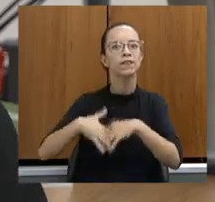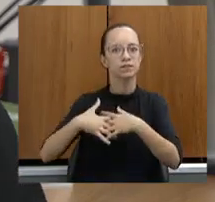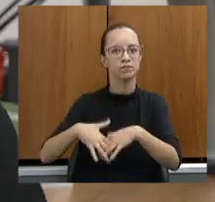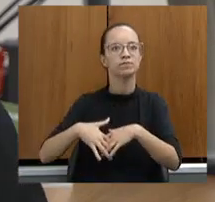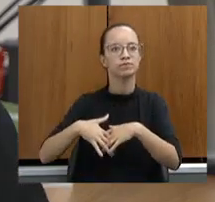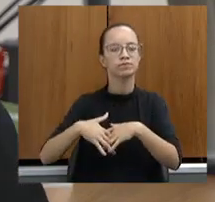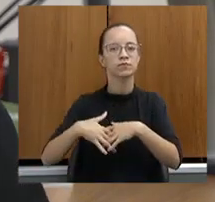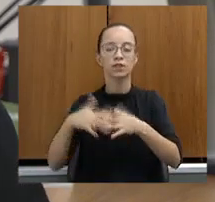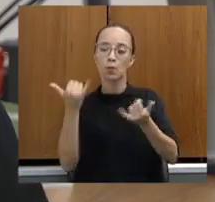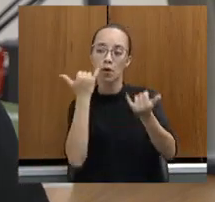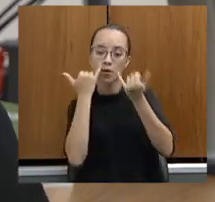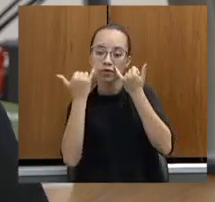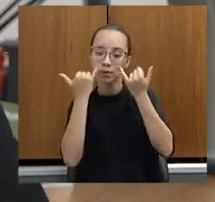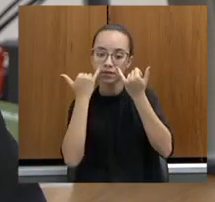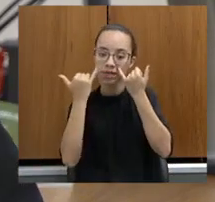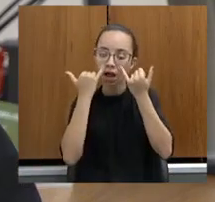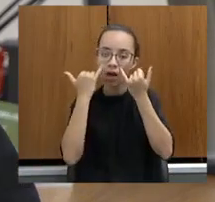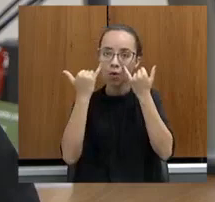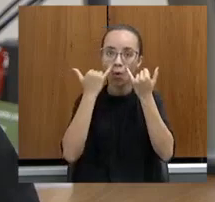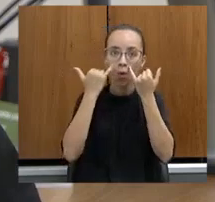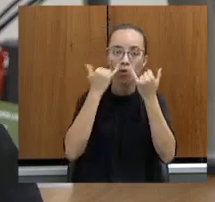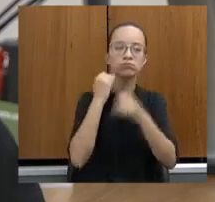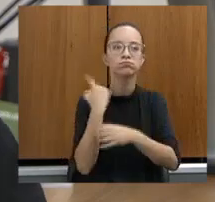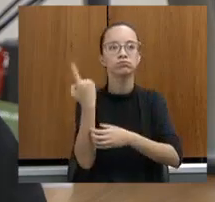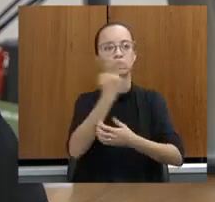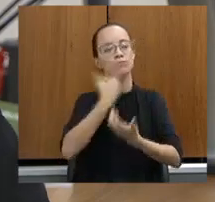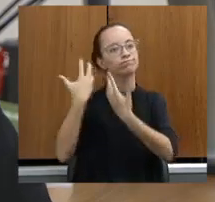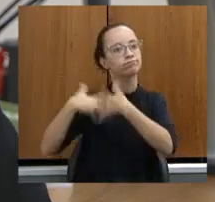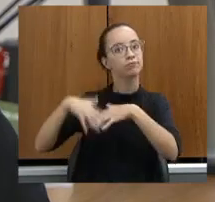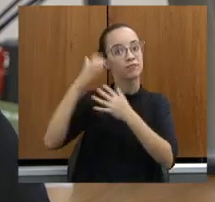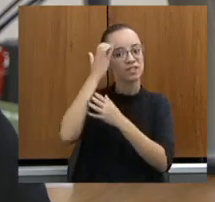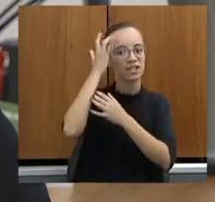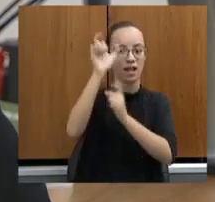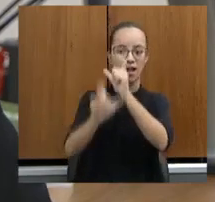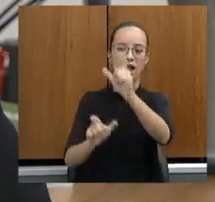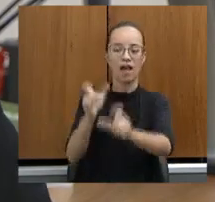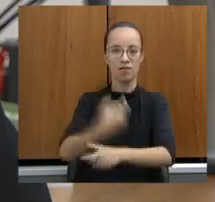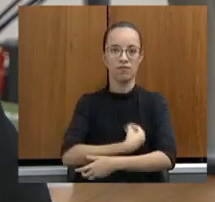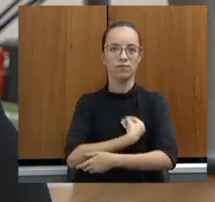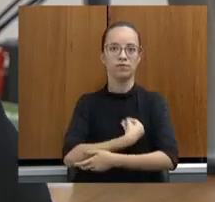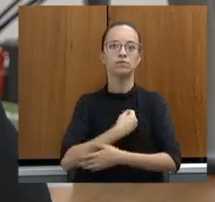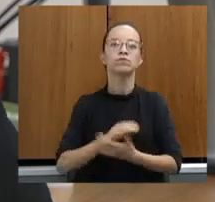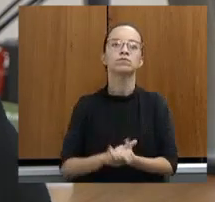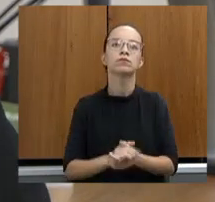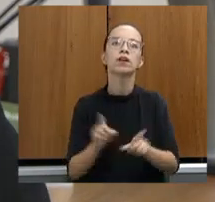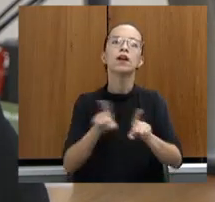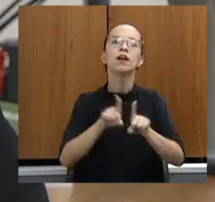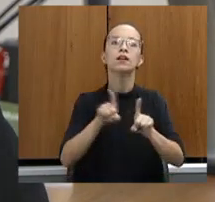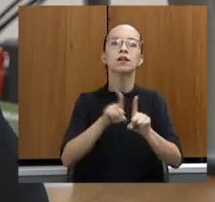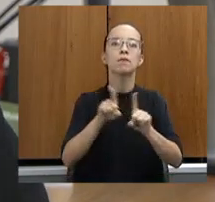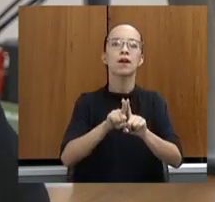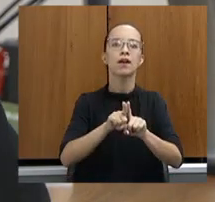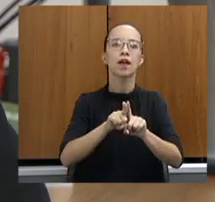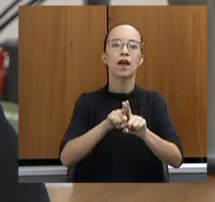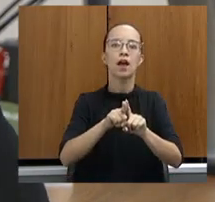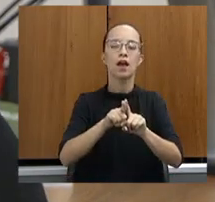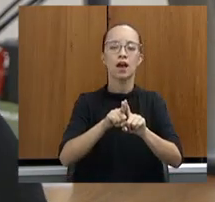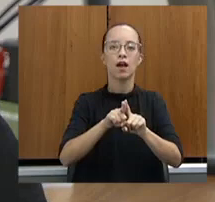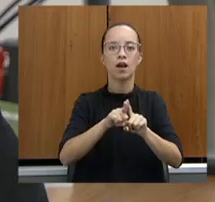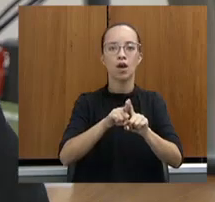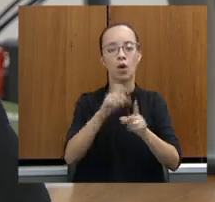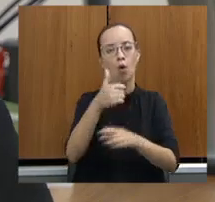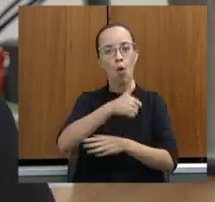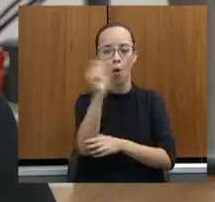a esse w são avanço com relação aos contribuintes é a concessão automatizada de regime especial já temos